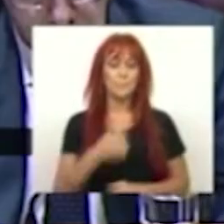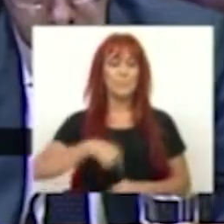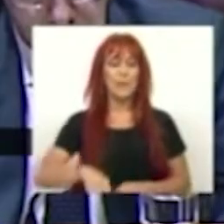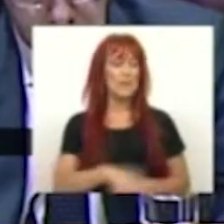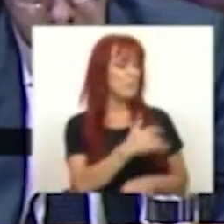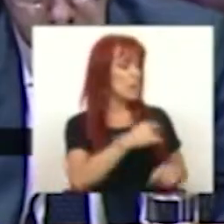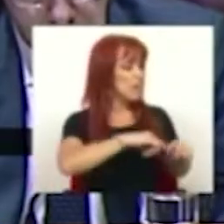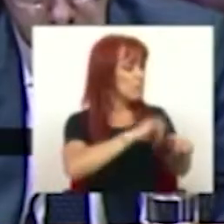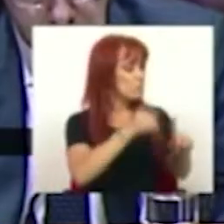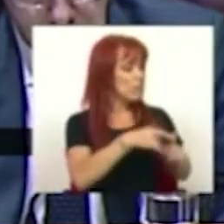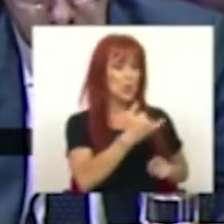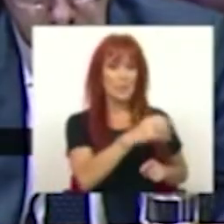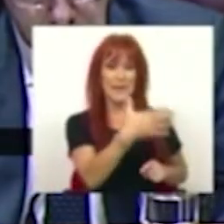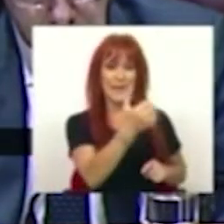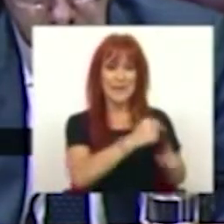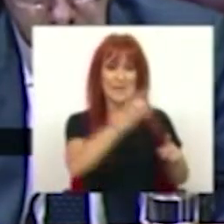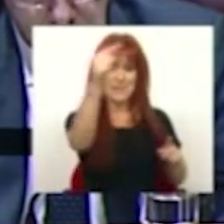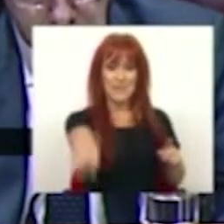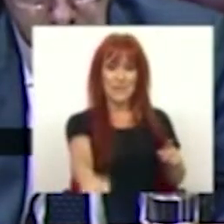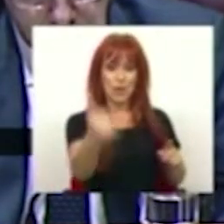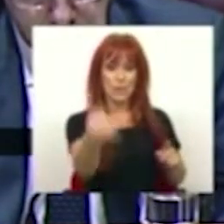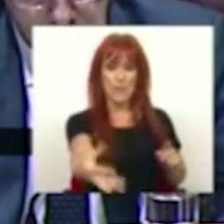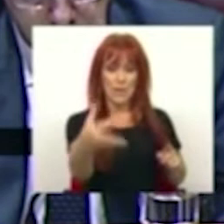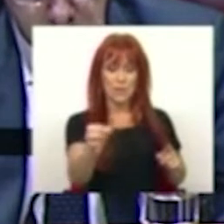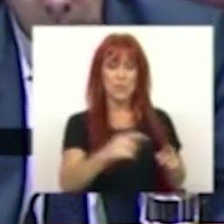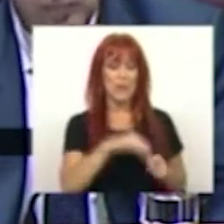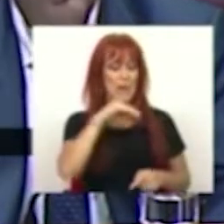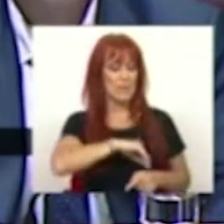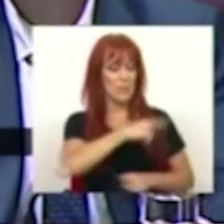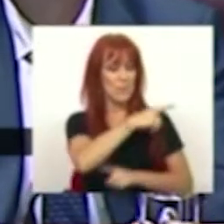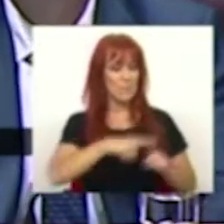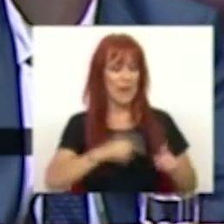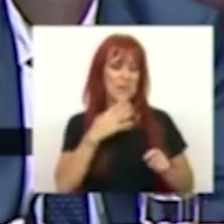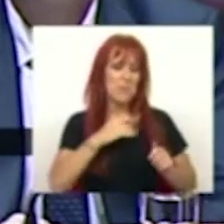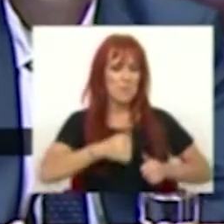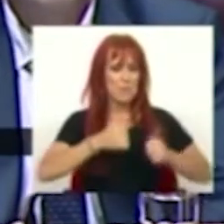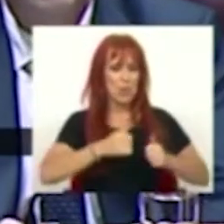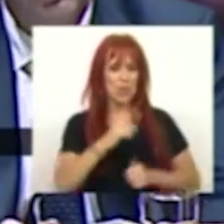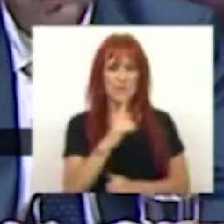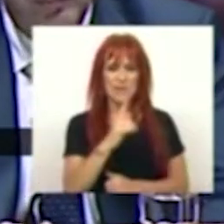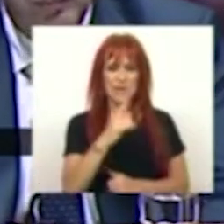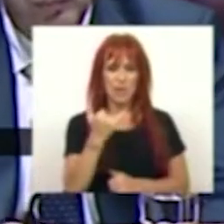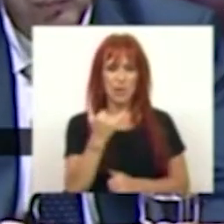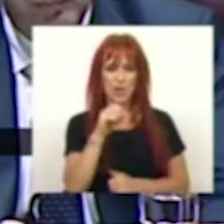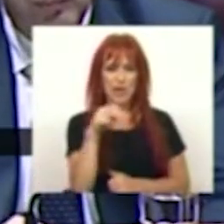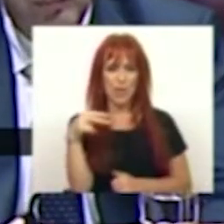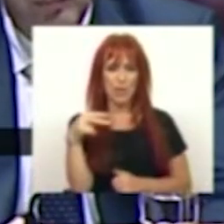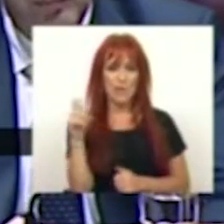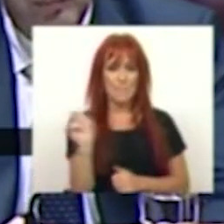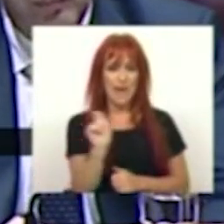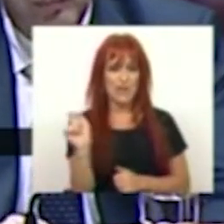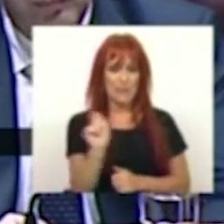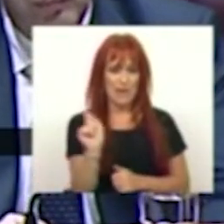Entre 2015 e 2018, o salário mediano melhorou 62 euros por